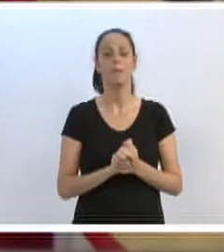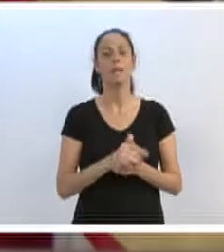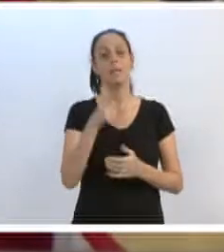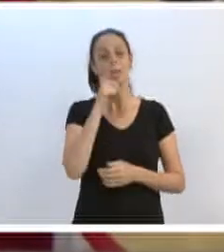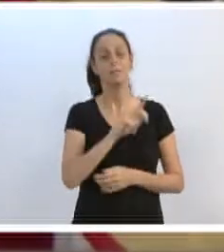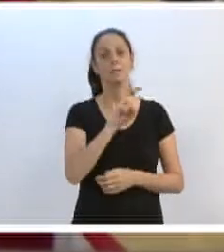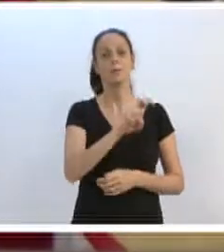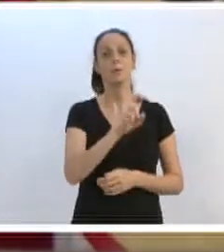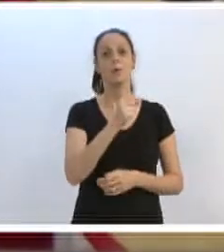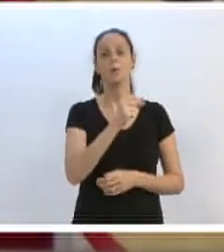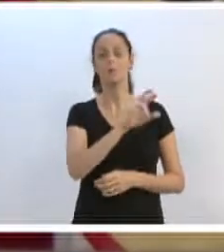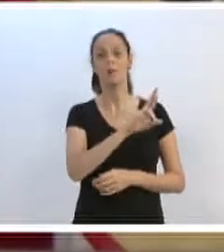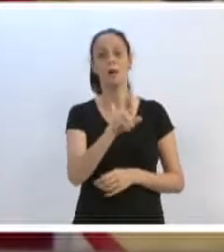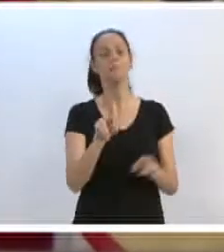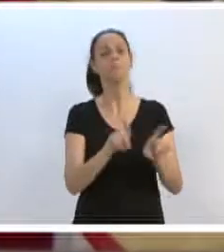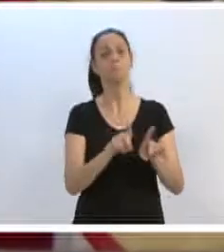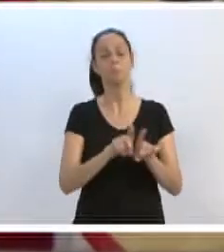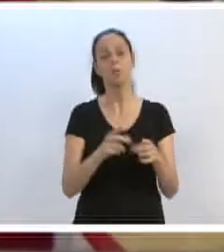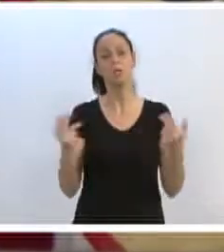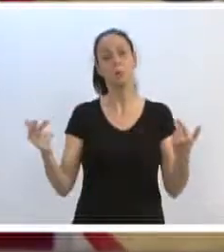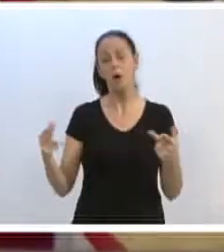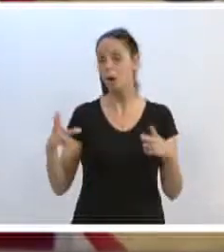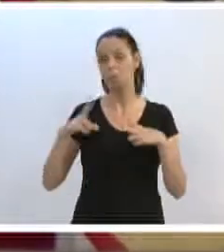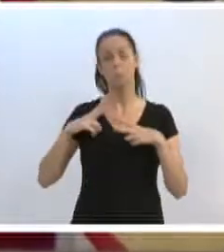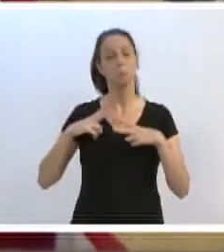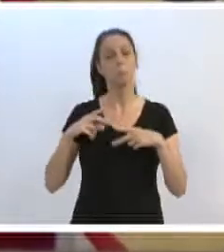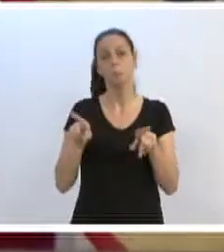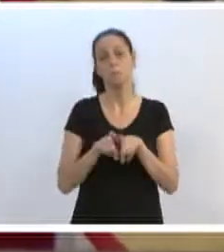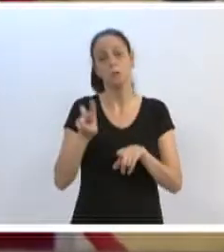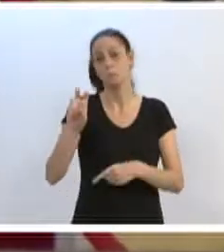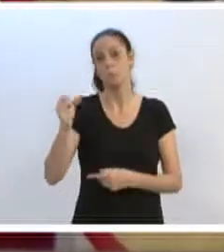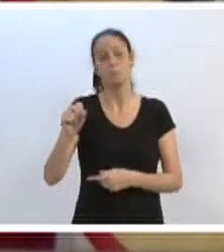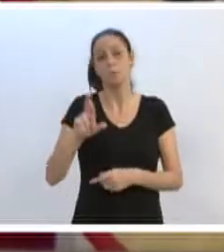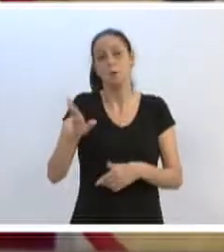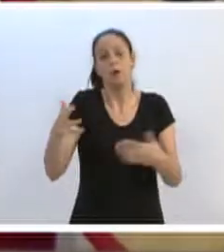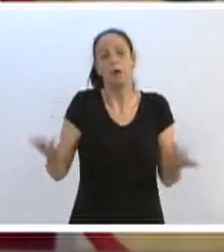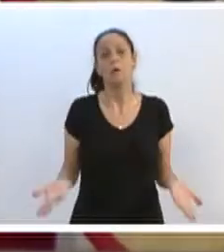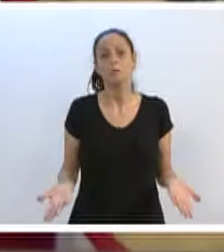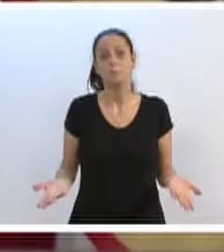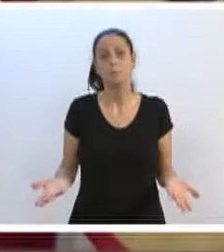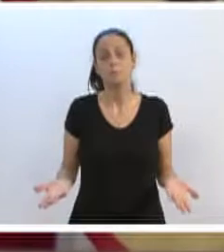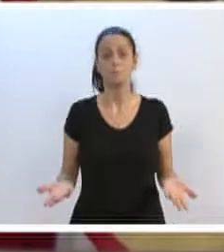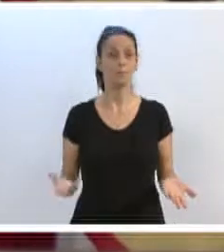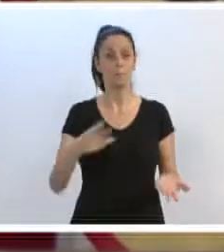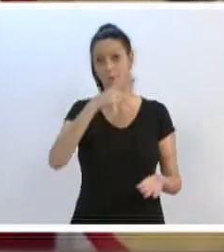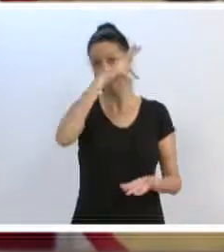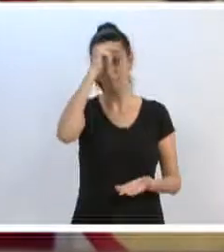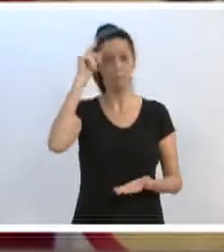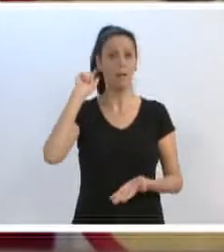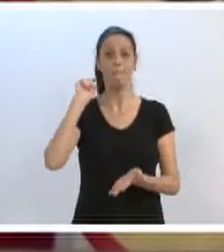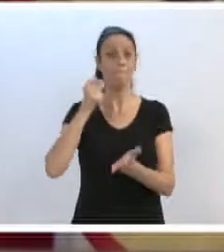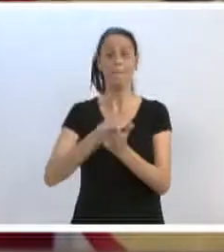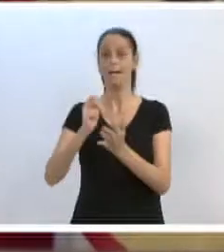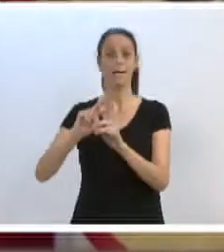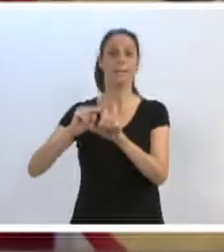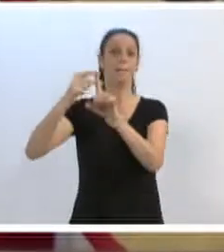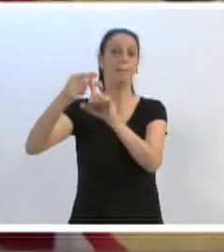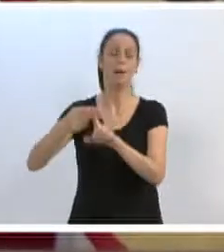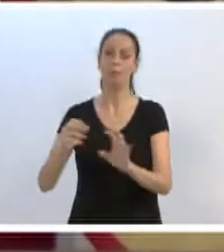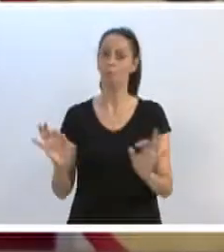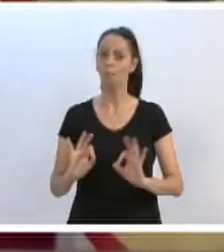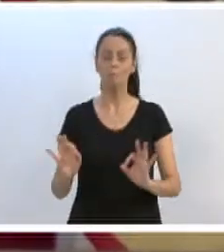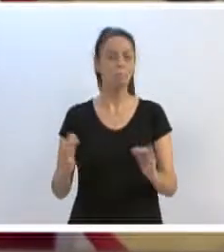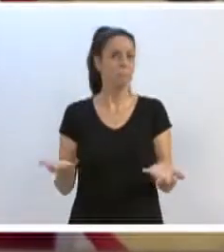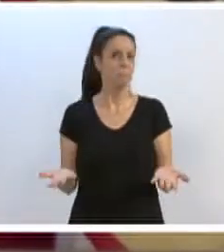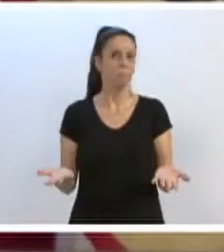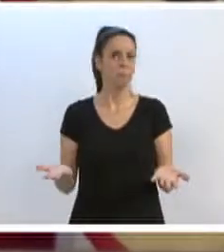R$ 58, ela também faz particular para o mesmo 58. Então, a prefeitura não está botando dinheiro nenhum para fazer os calçamentos de